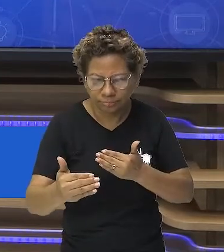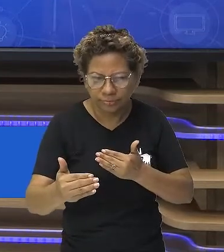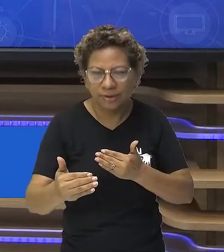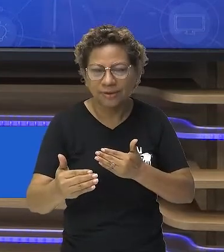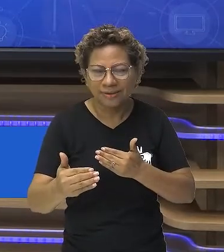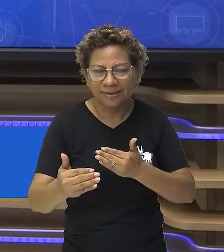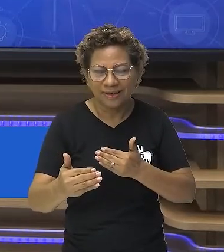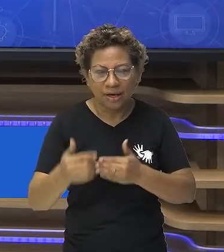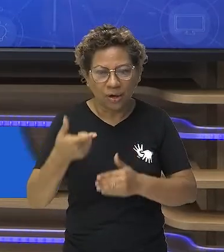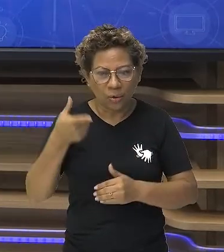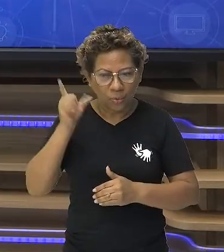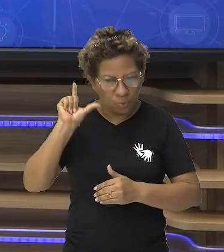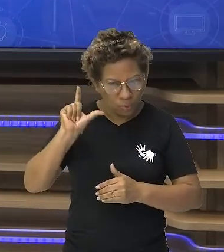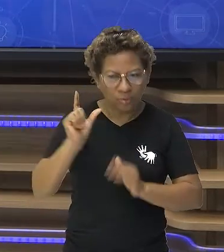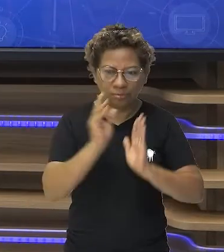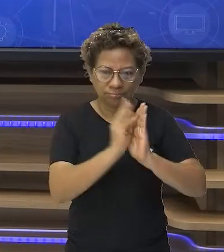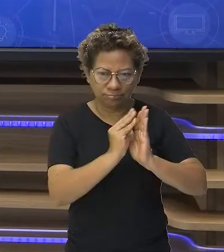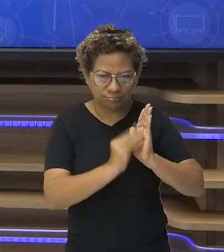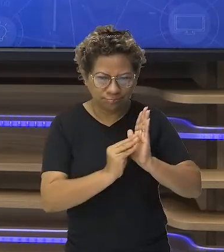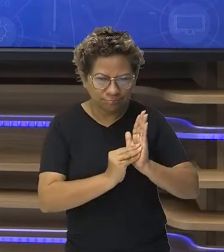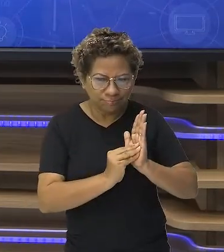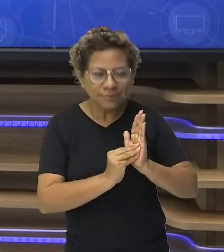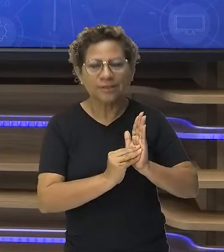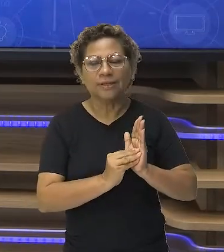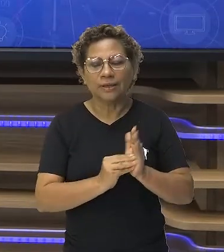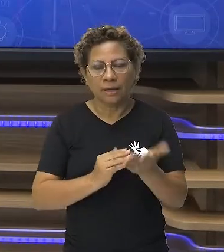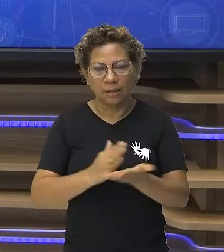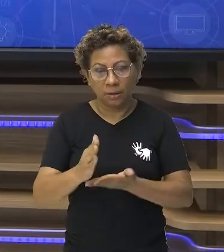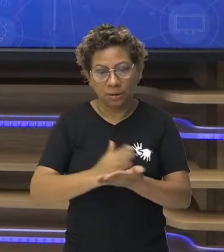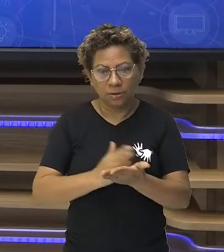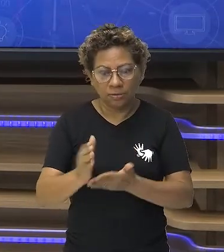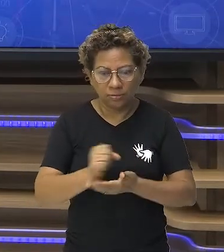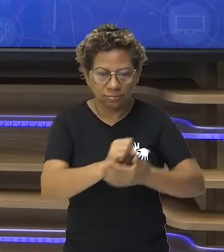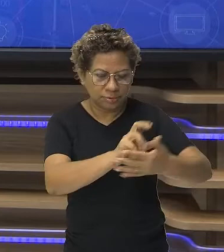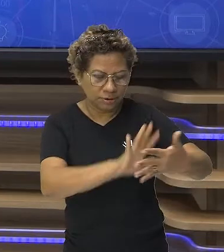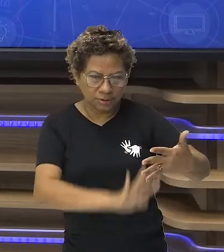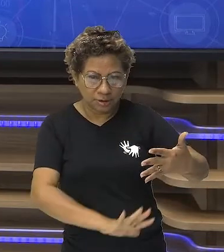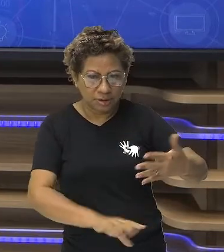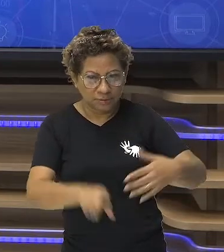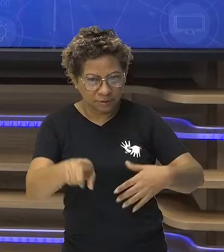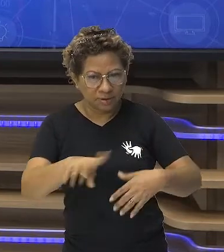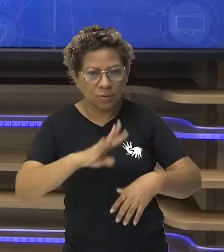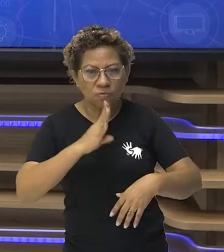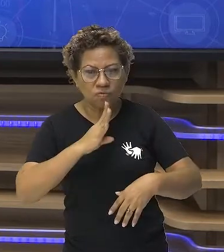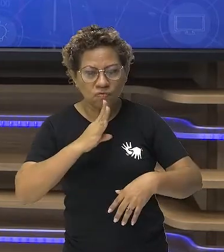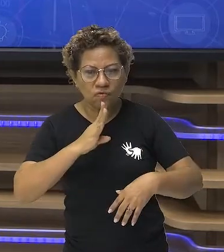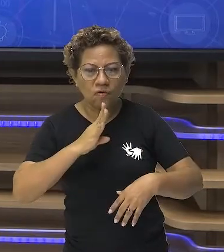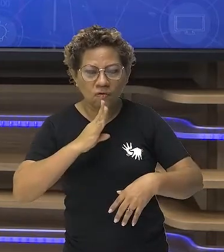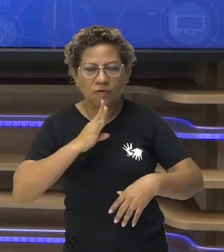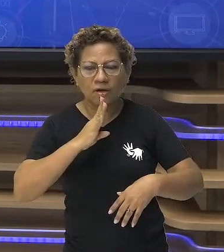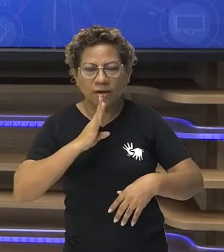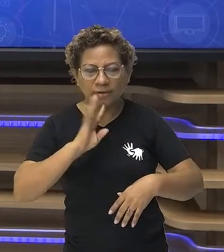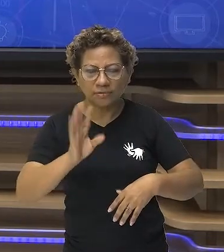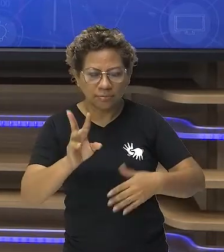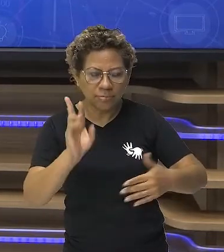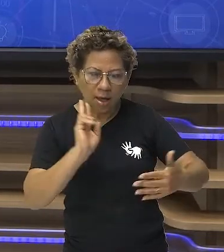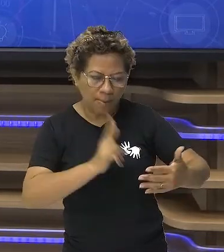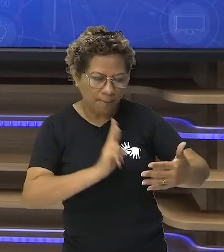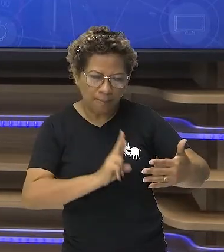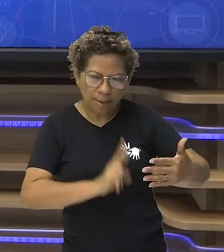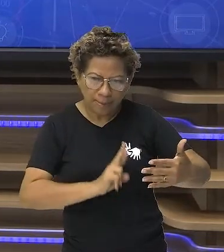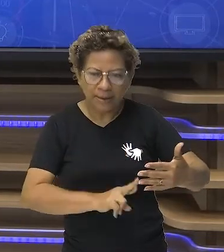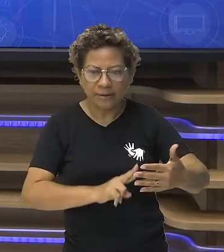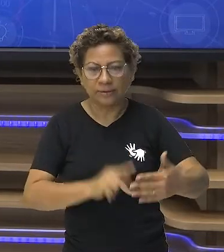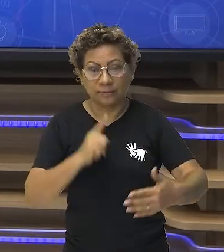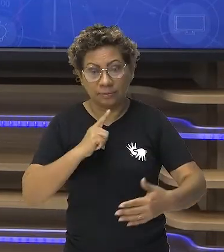que nós estudamos ontem, tá? Vamos fazer alguns exercícios. Vocês já conhecem a dinâmica, né? Iremos resolver quatro questões. Vou deixar para vocês